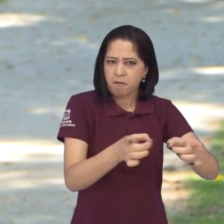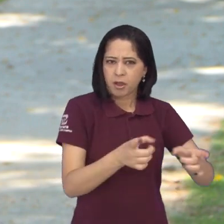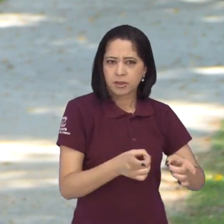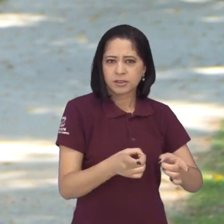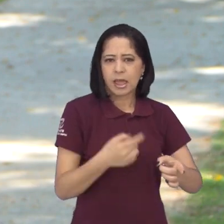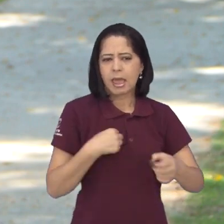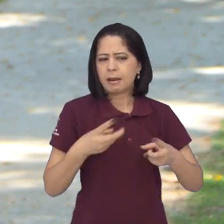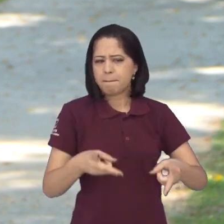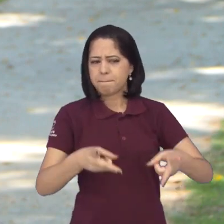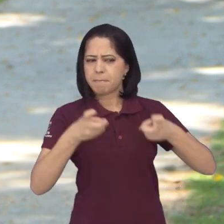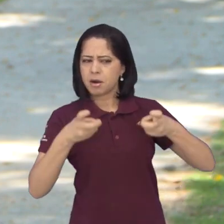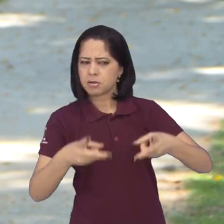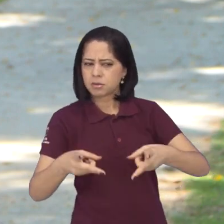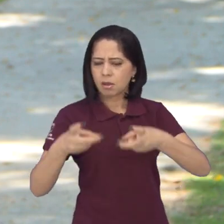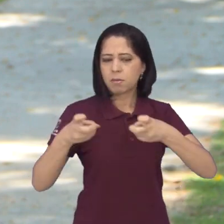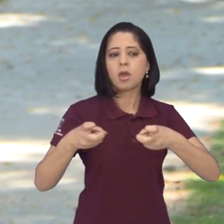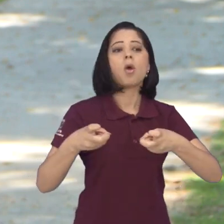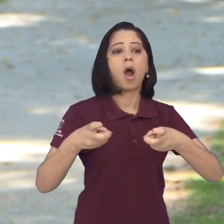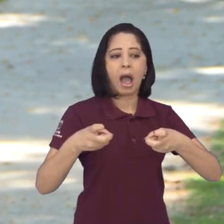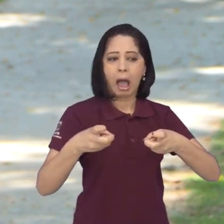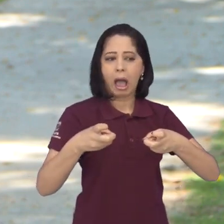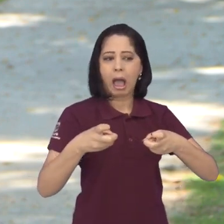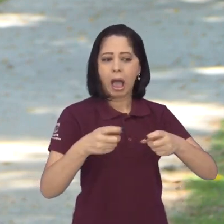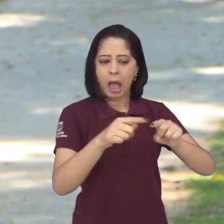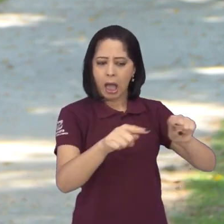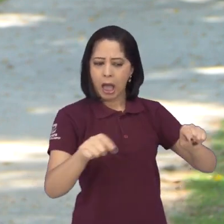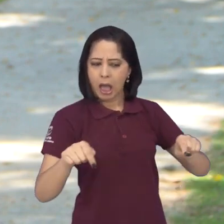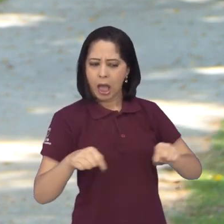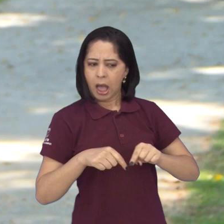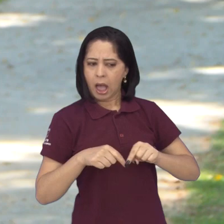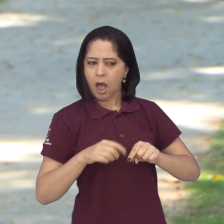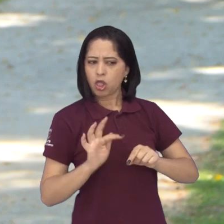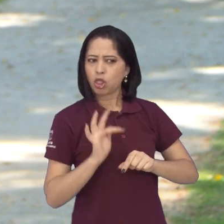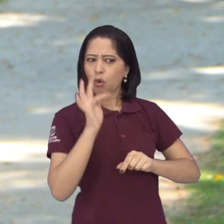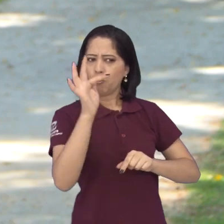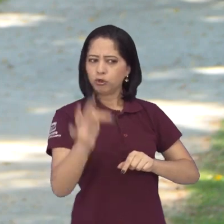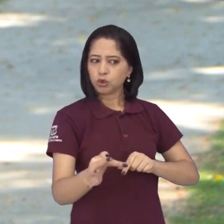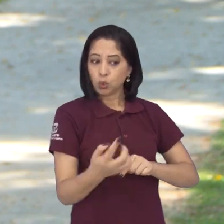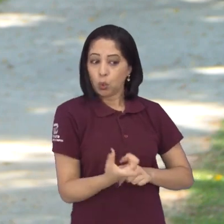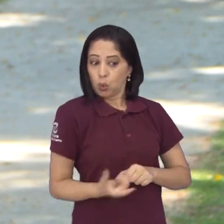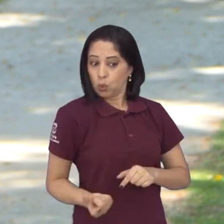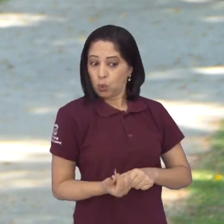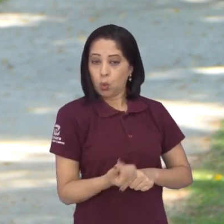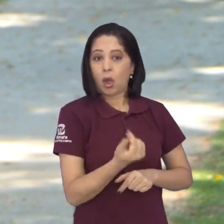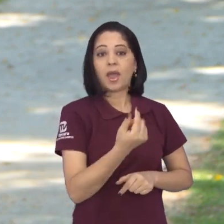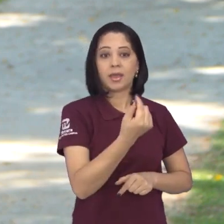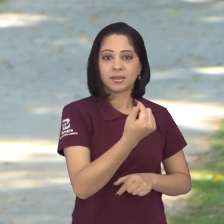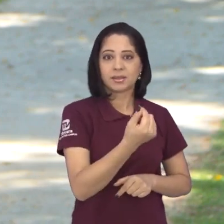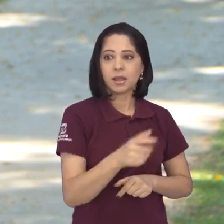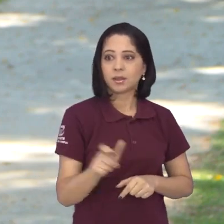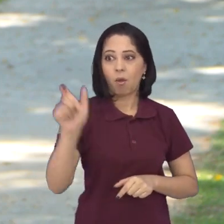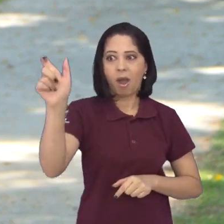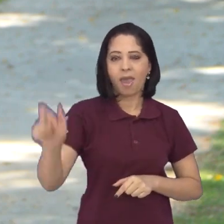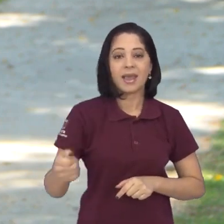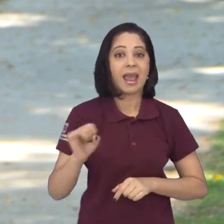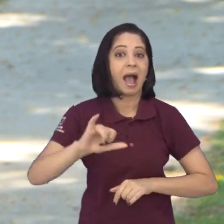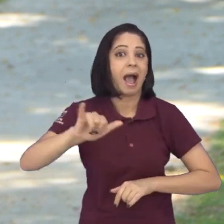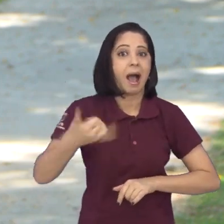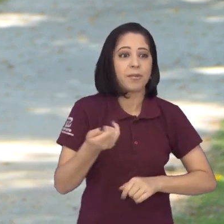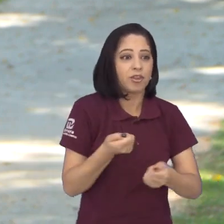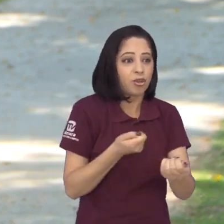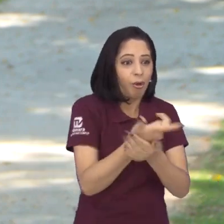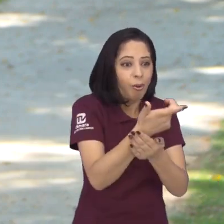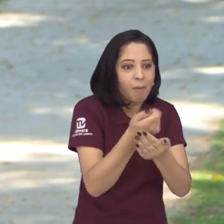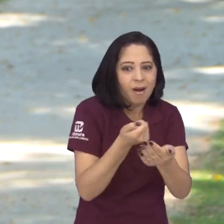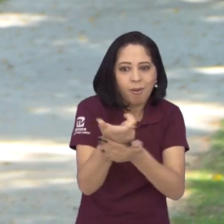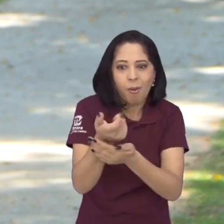Ele visualizou o crescimento de São José, do valor da terra, que iria crescer bastante, aumentar bastante o valor da terra. Então ele